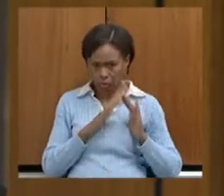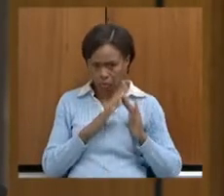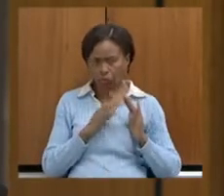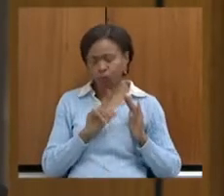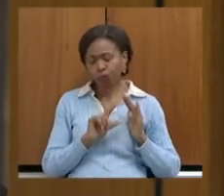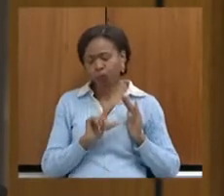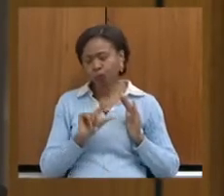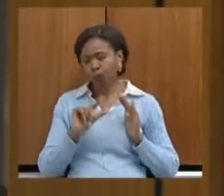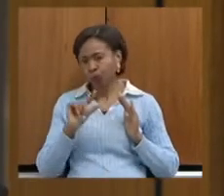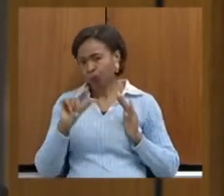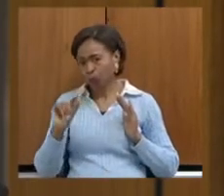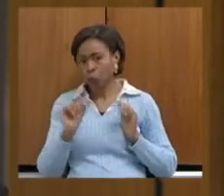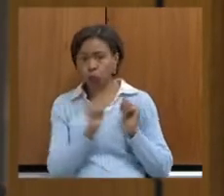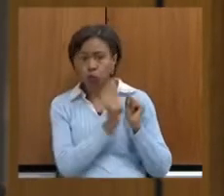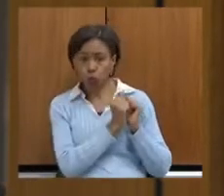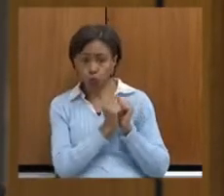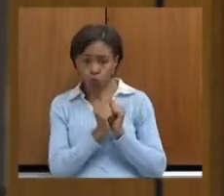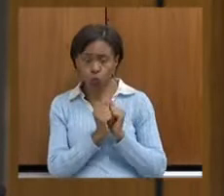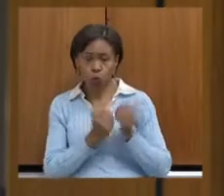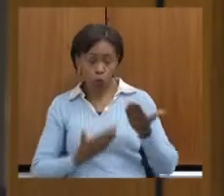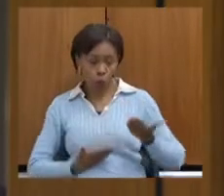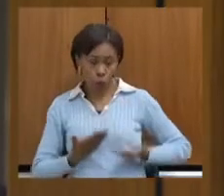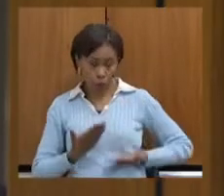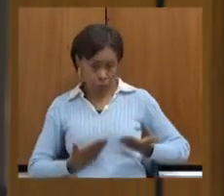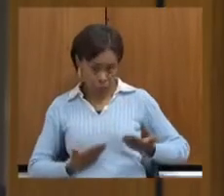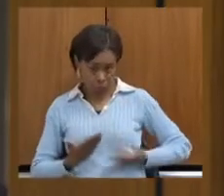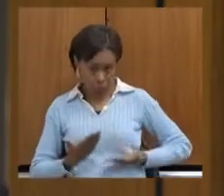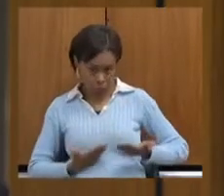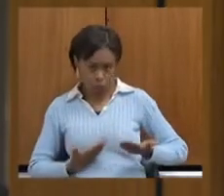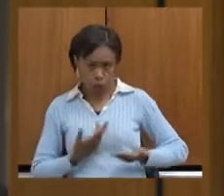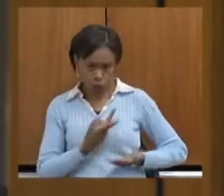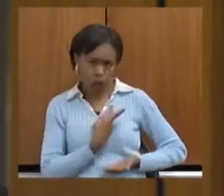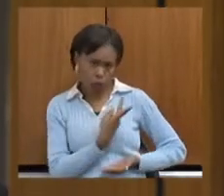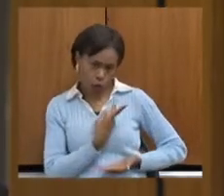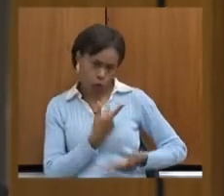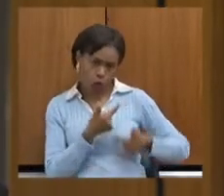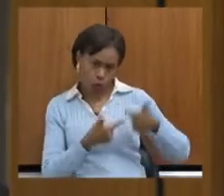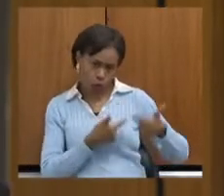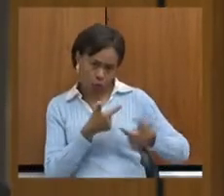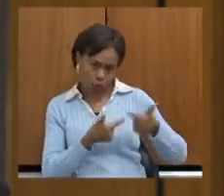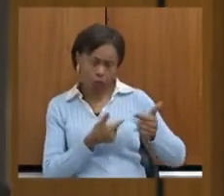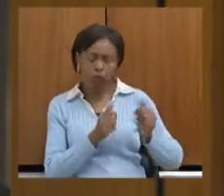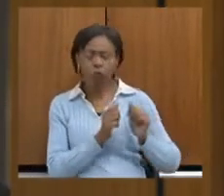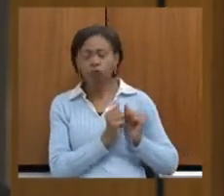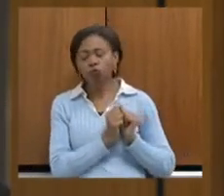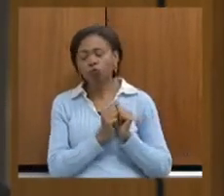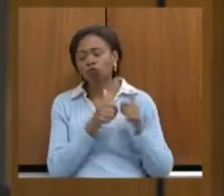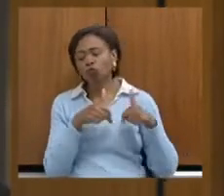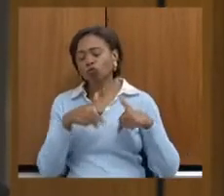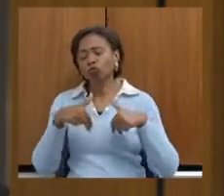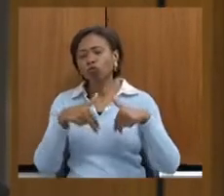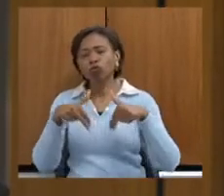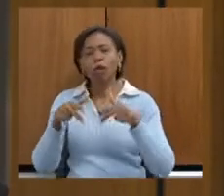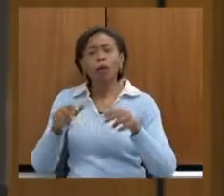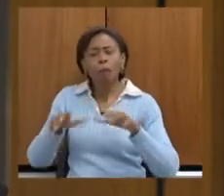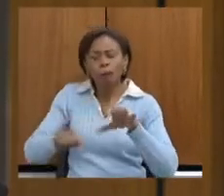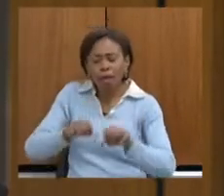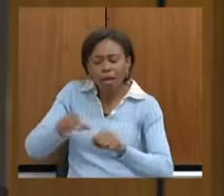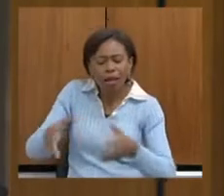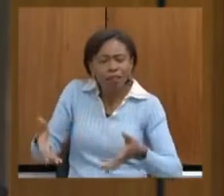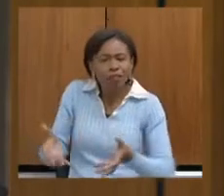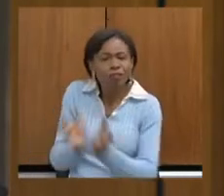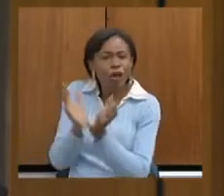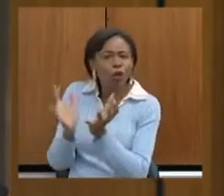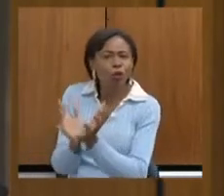empregado que eu tinha para trabalhava comigo e fui para ali colei viatura para vender entregava